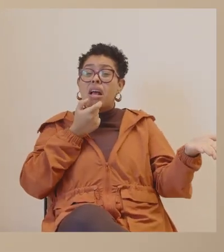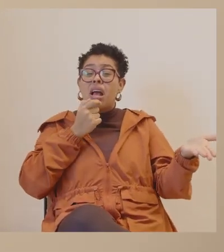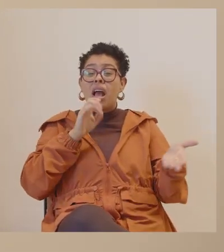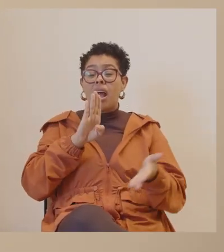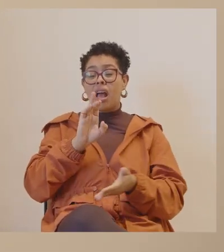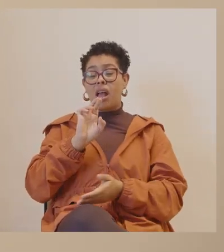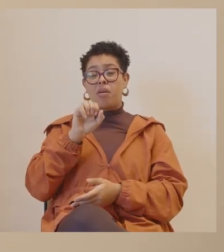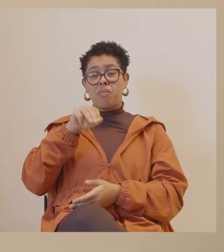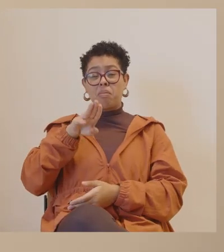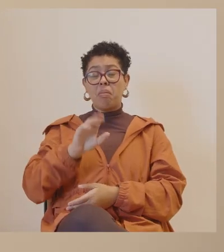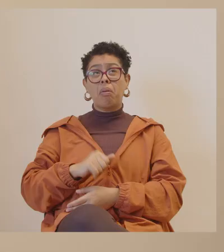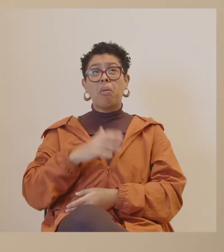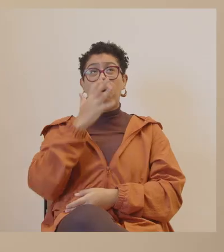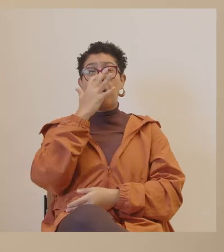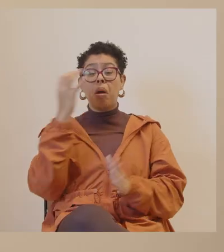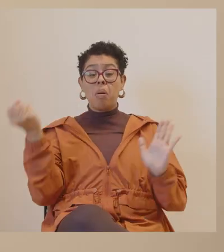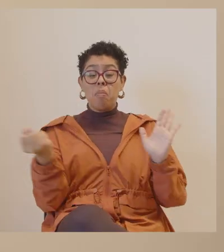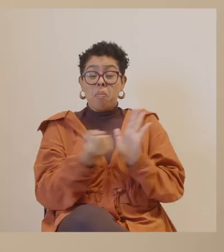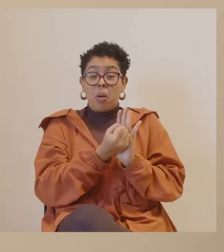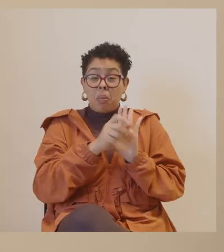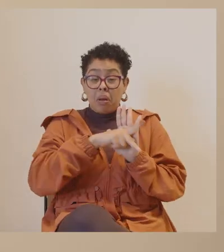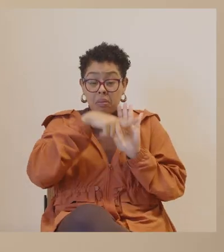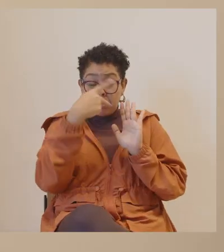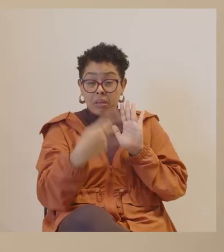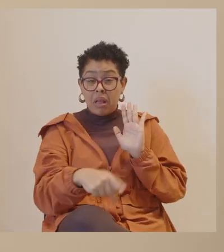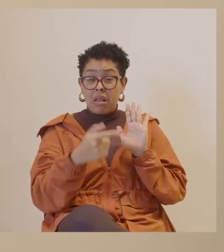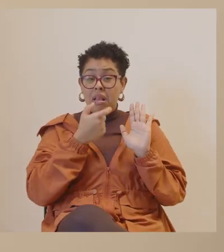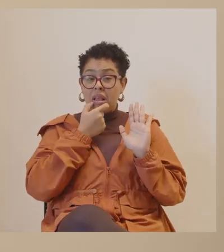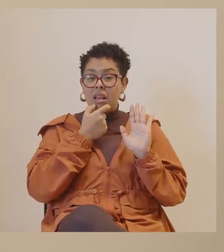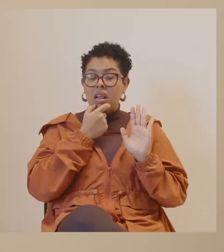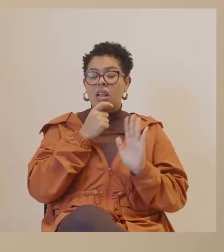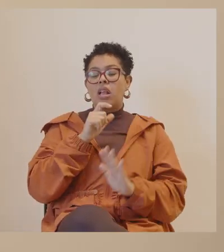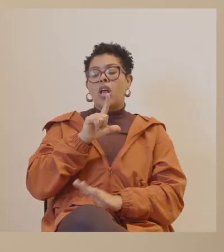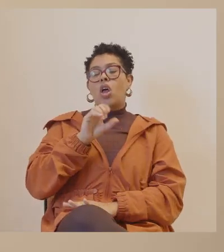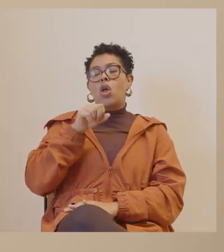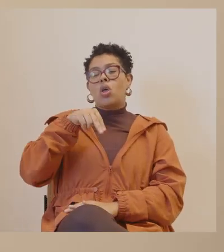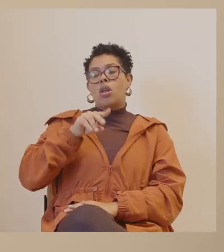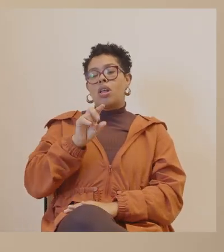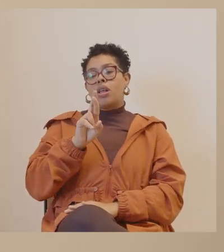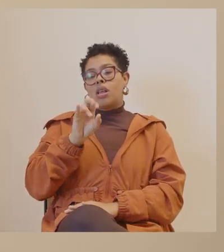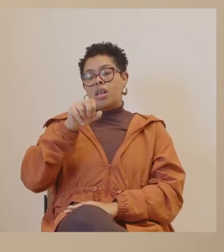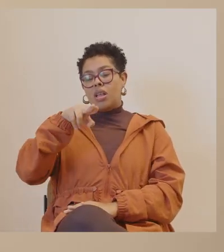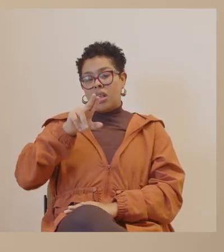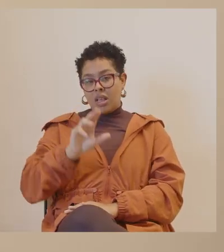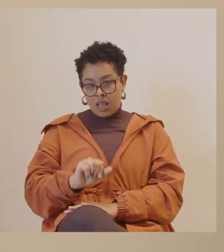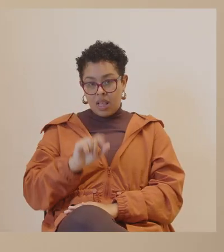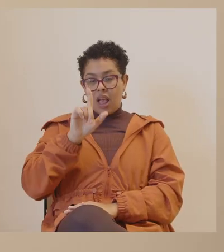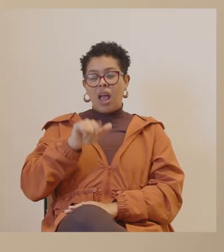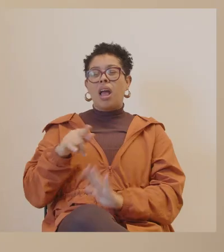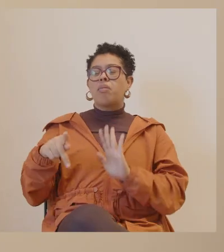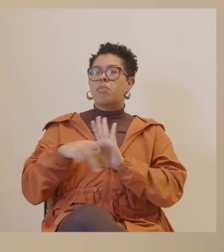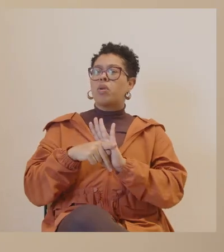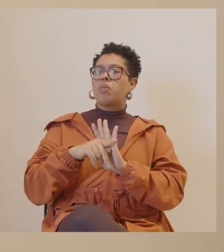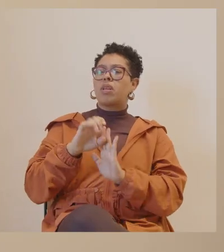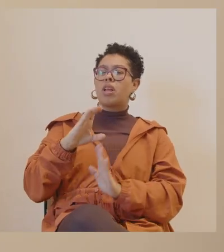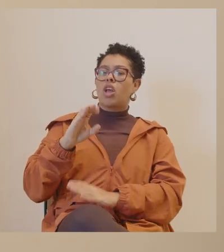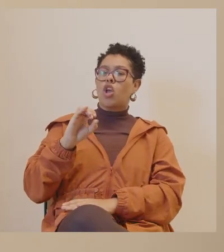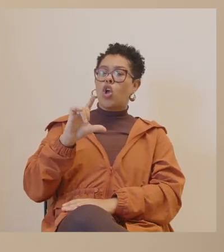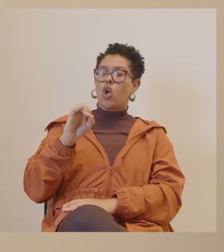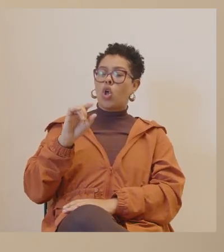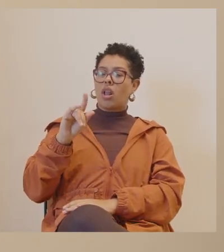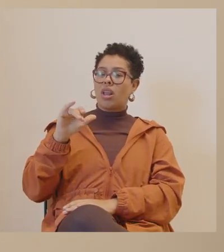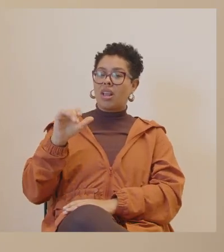londrina, né, isso que é a marca da cidade. Fog londrina, né, gente, falando em ecologia, lembremos que Londres era uma